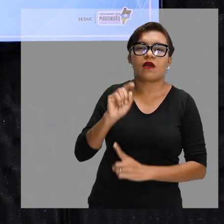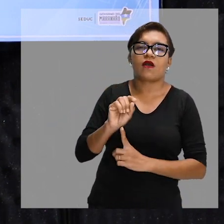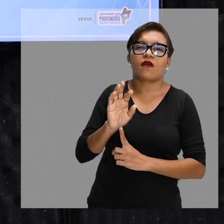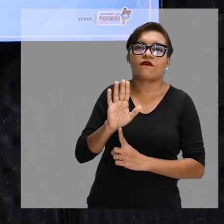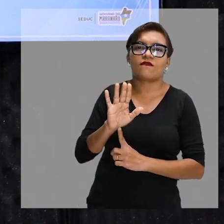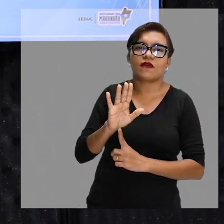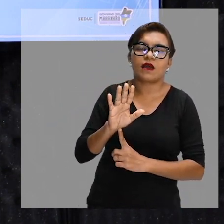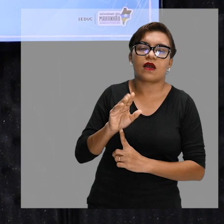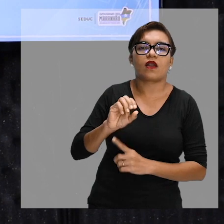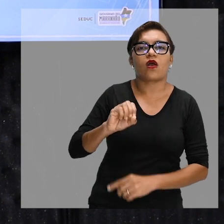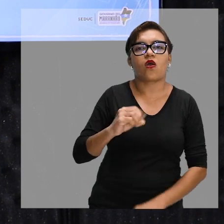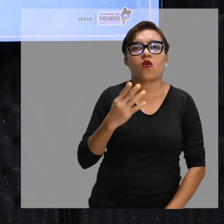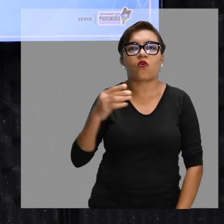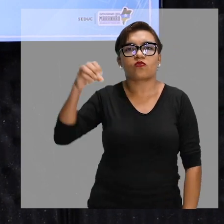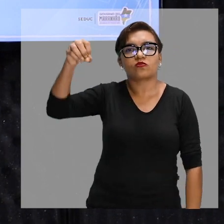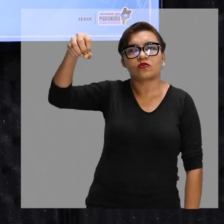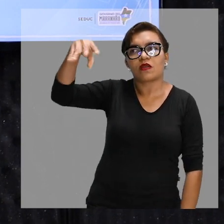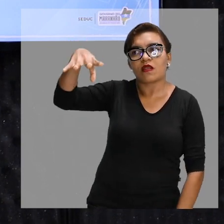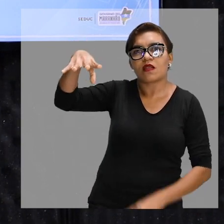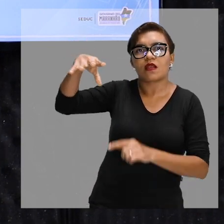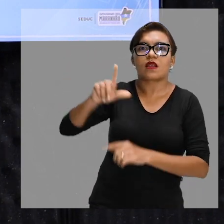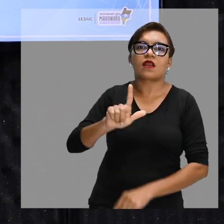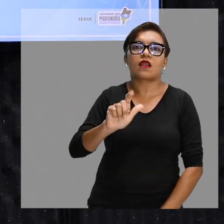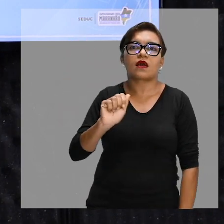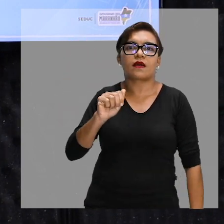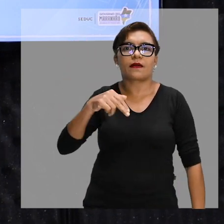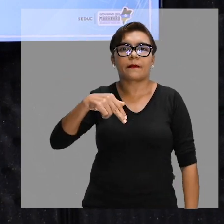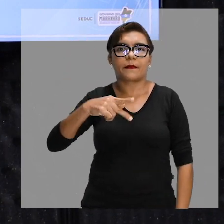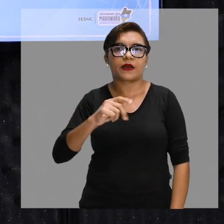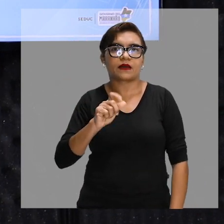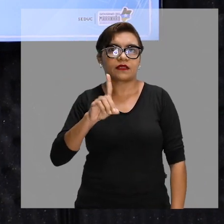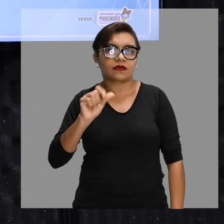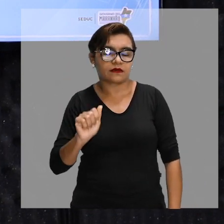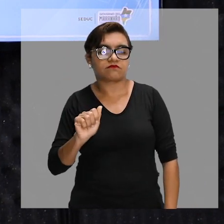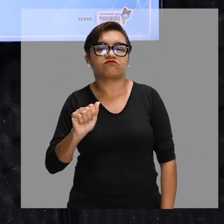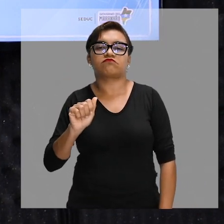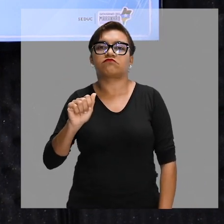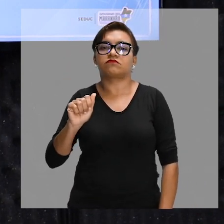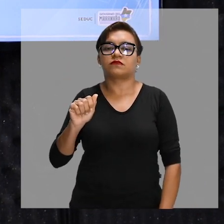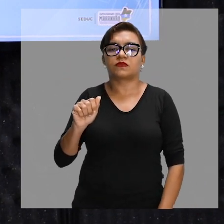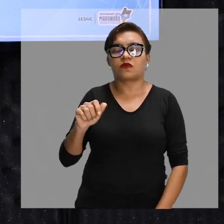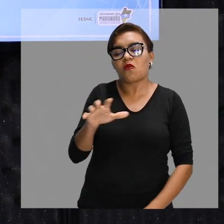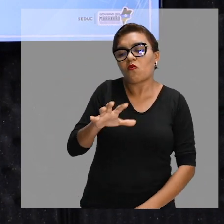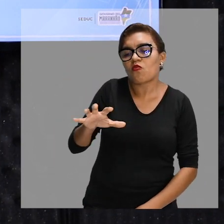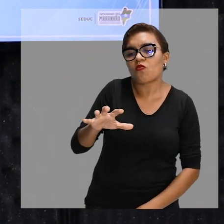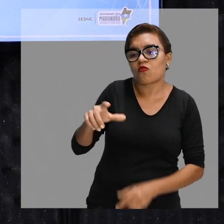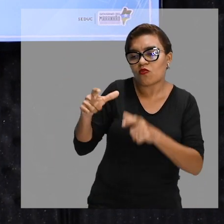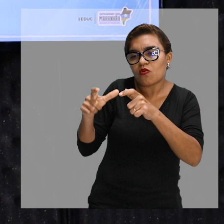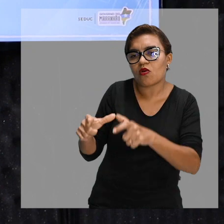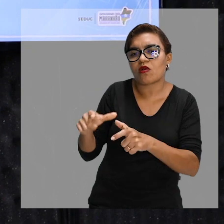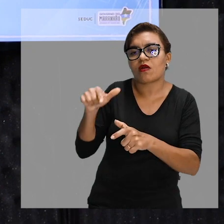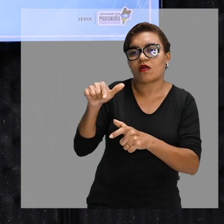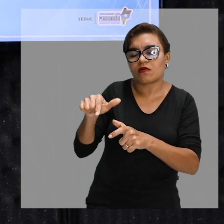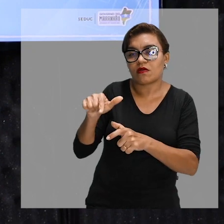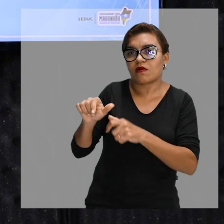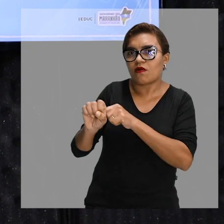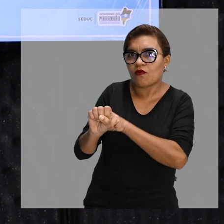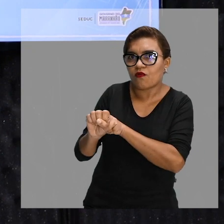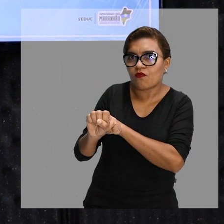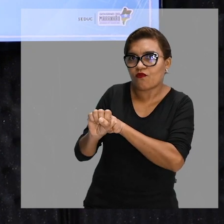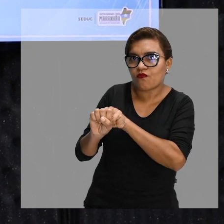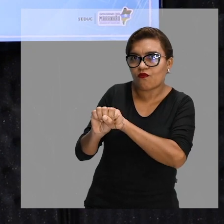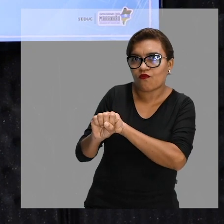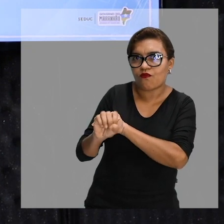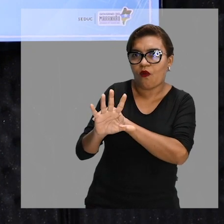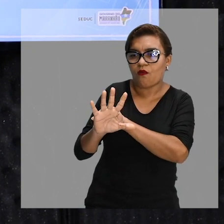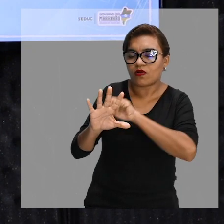lâmpada. A luz de uma vela ou a luz de uma lâmpada, é um ponto, vamos assim dizer, é um local, apenas um local que é a fonte de luz, e a luz ela